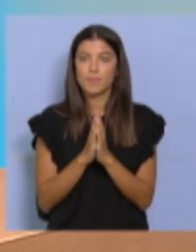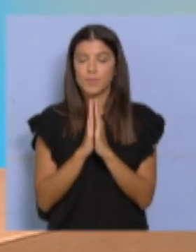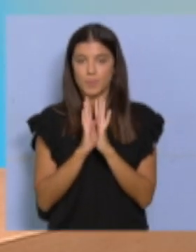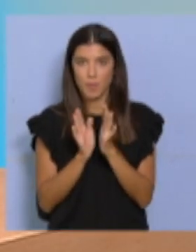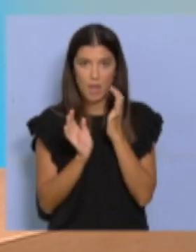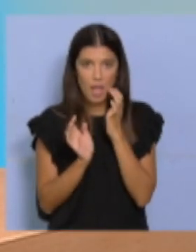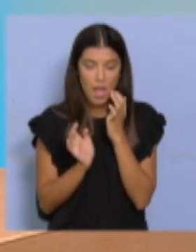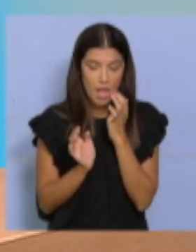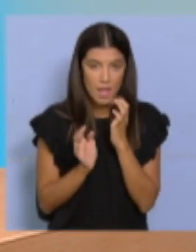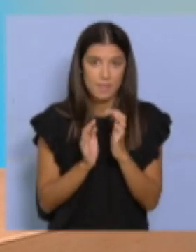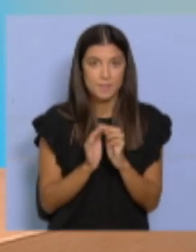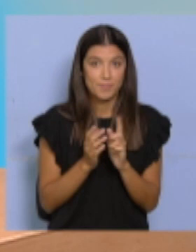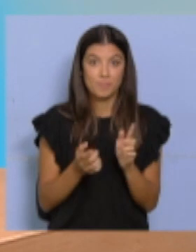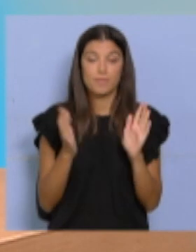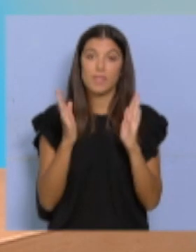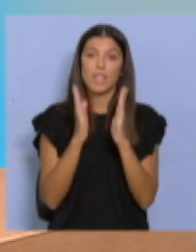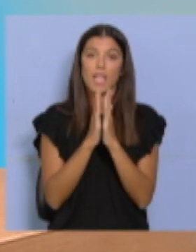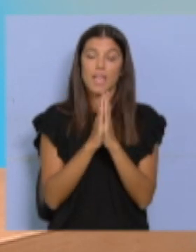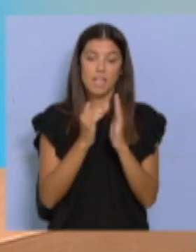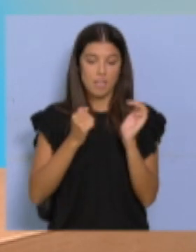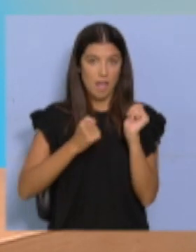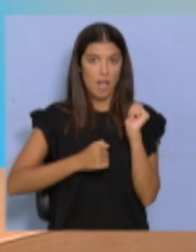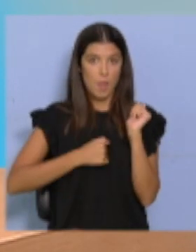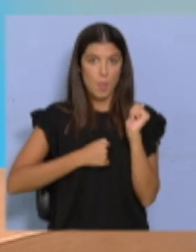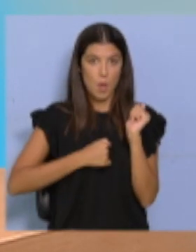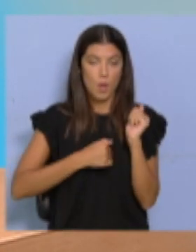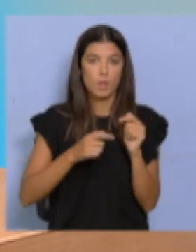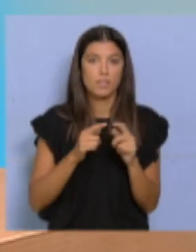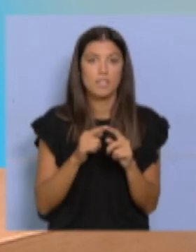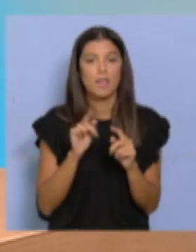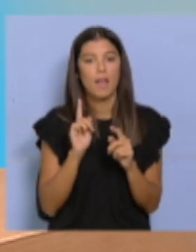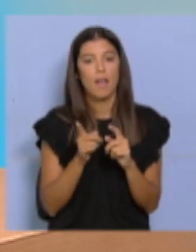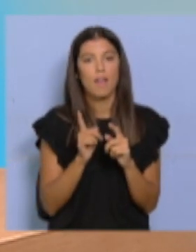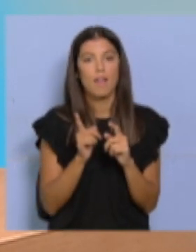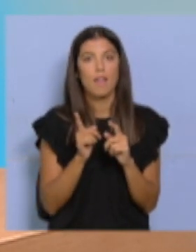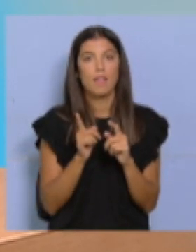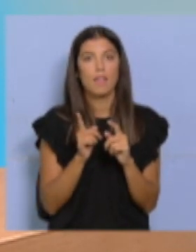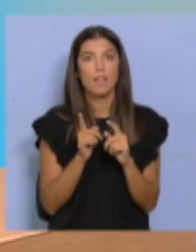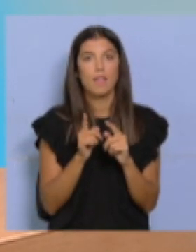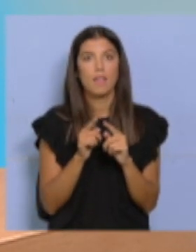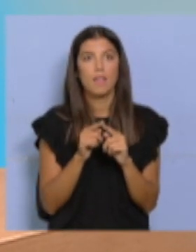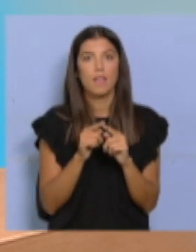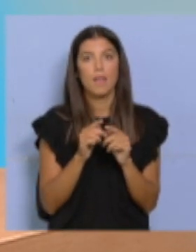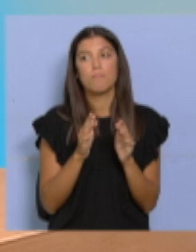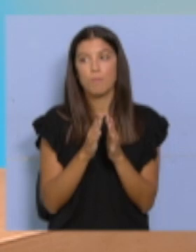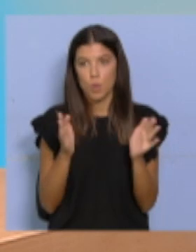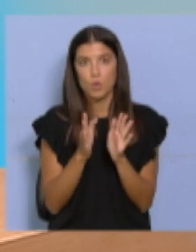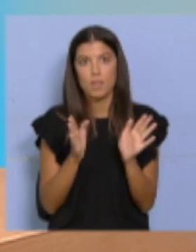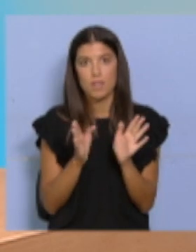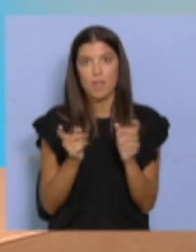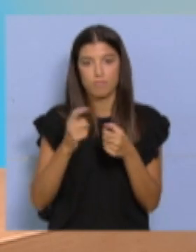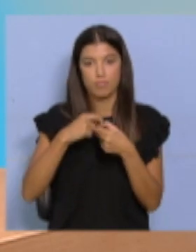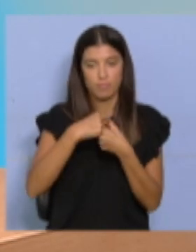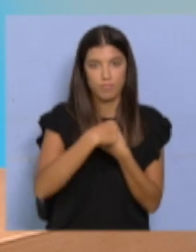dúvida. A Igreja Católica, ela é a Igreja ainda na sua maioria, mas depois